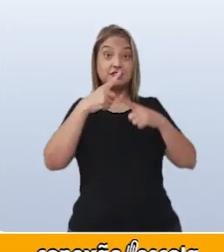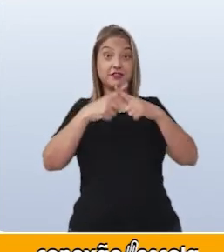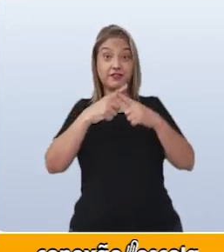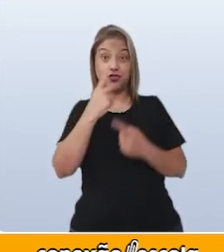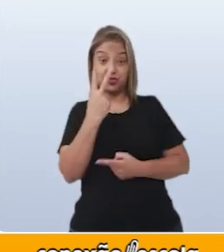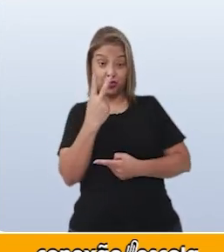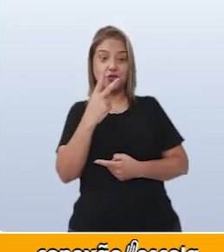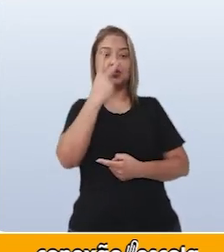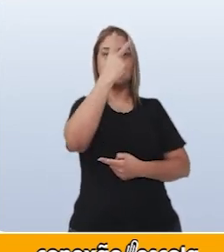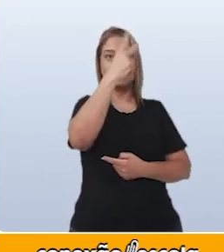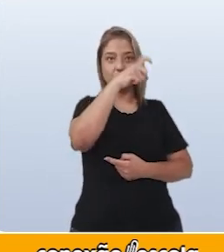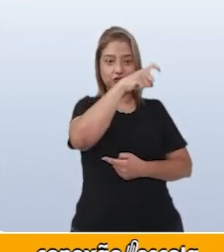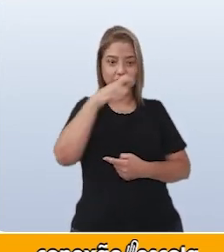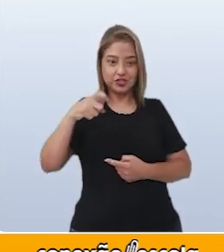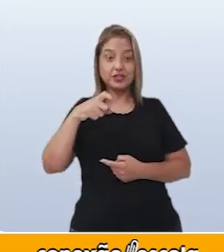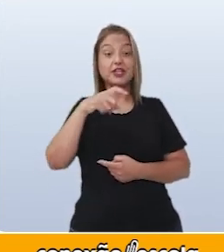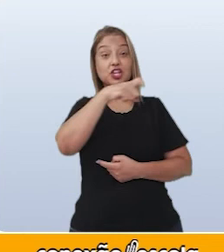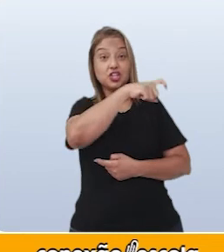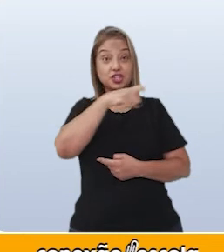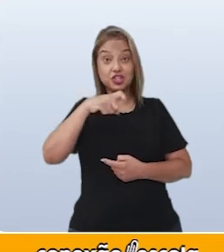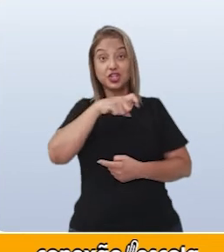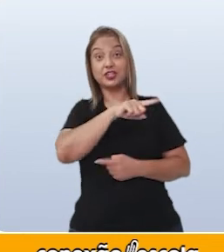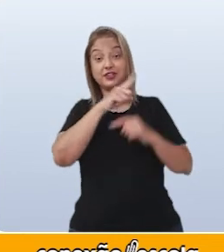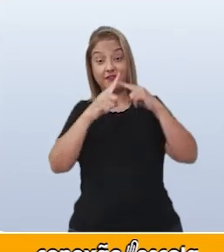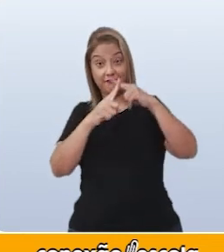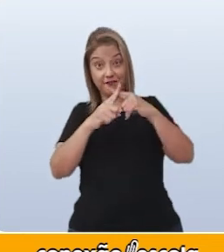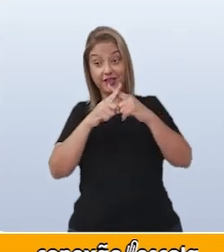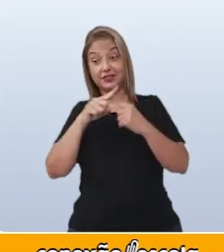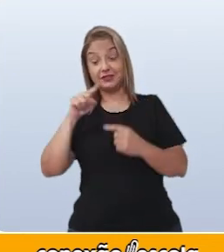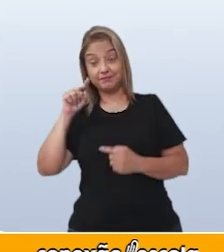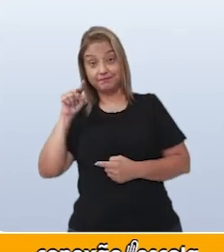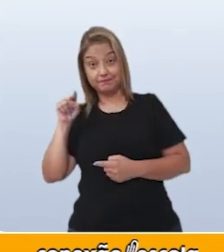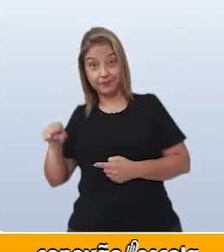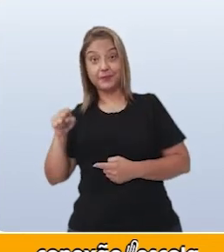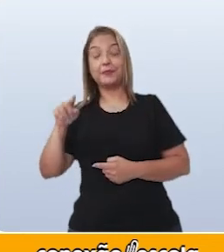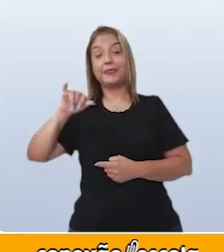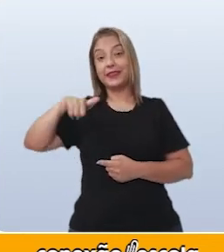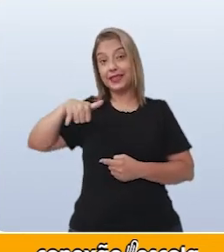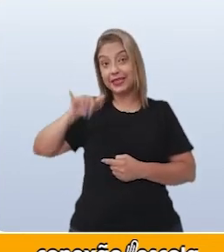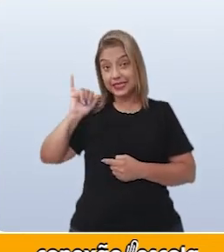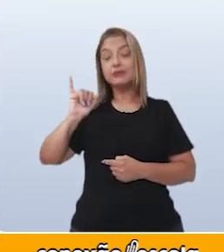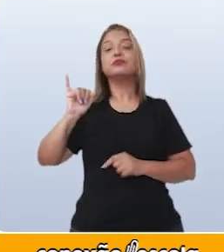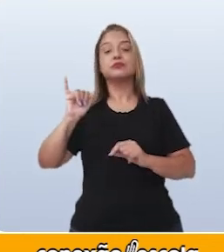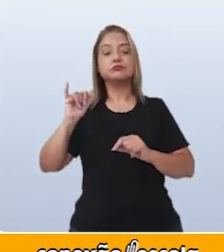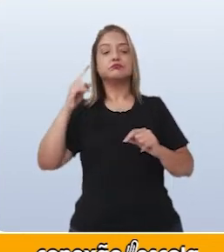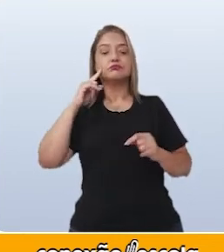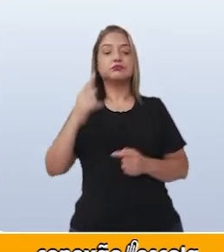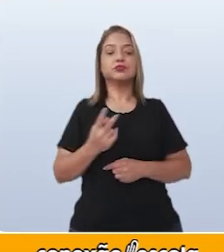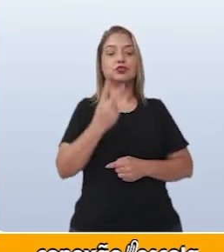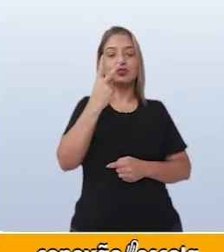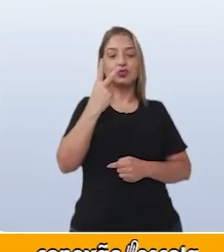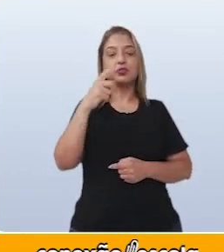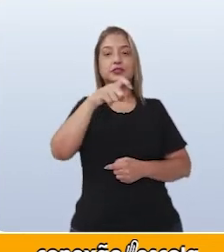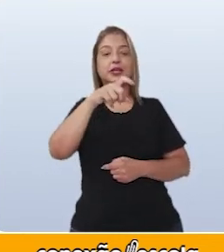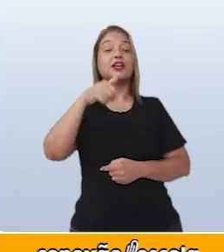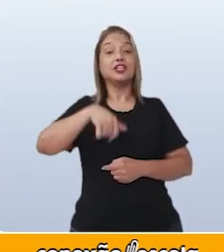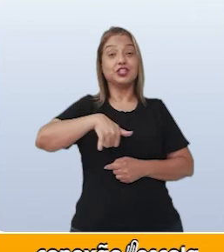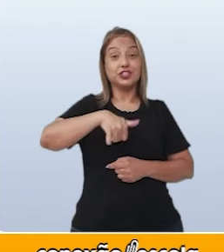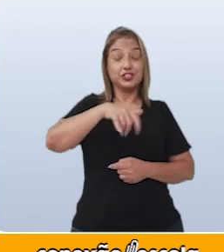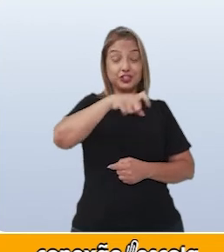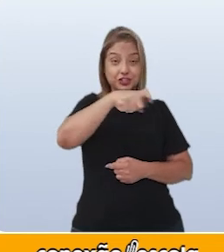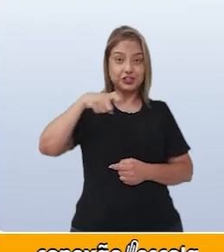y, xy. Então, a fatoração ela é o contrário da propriedade